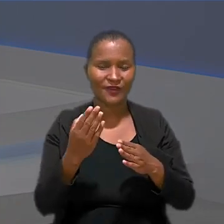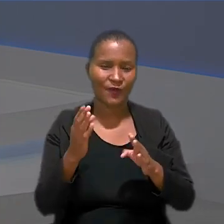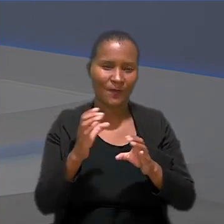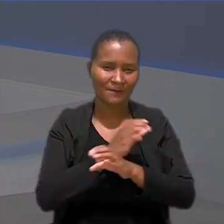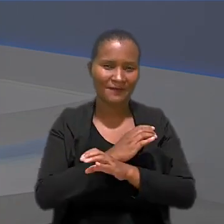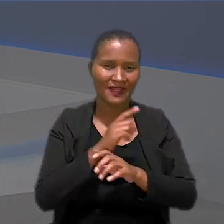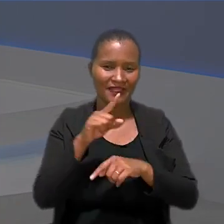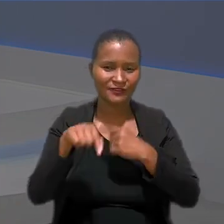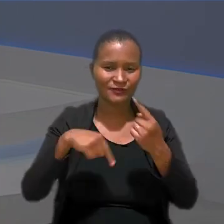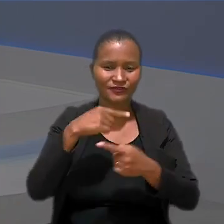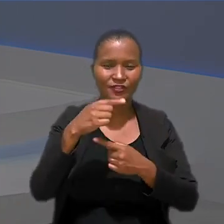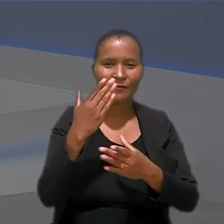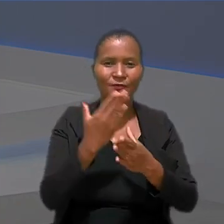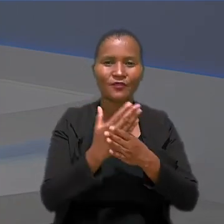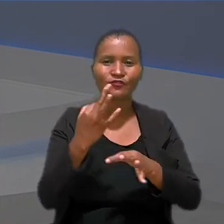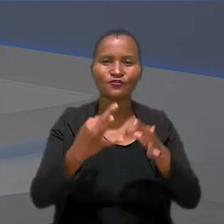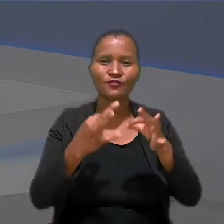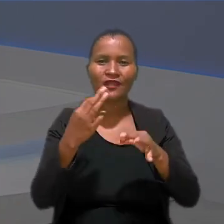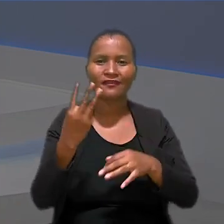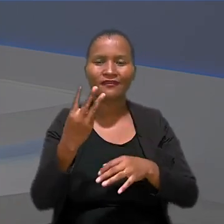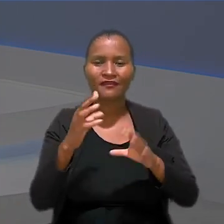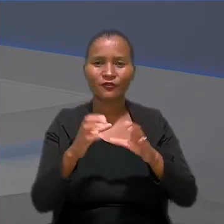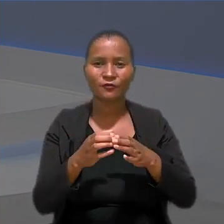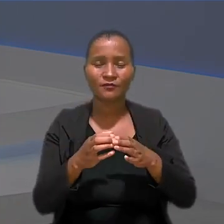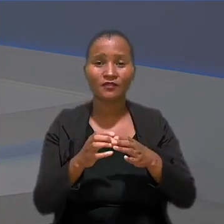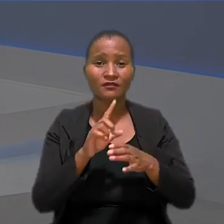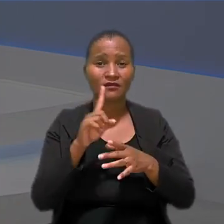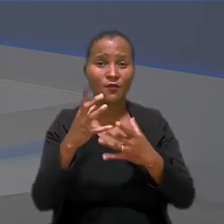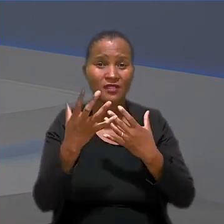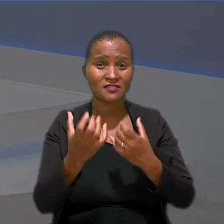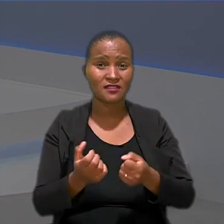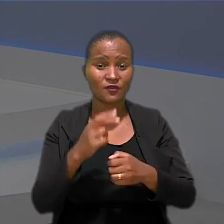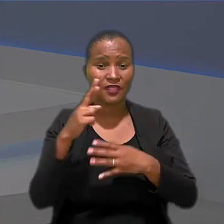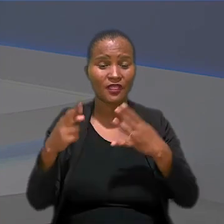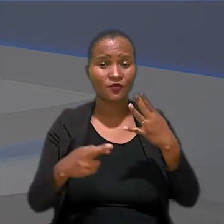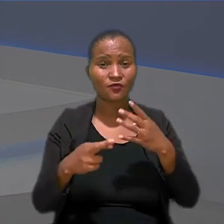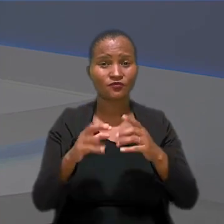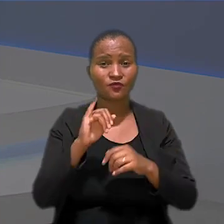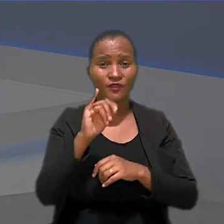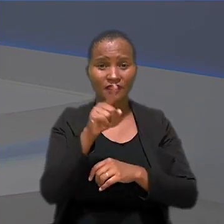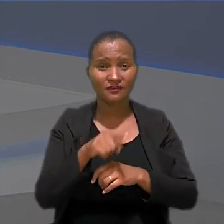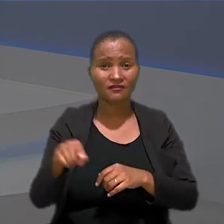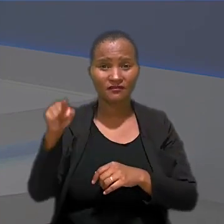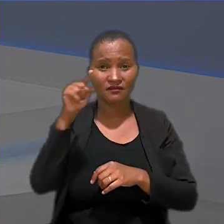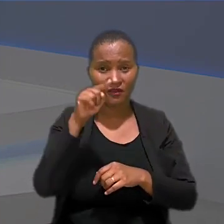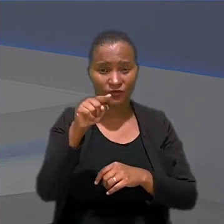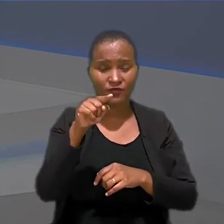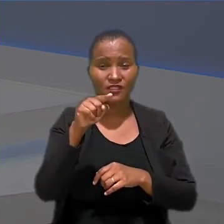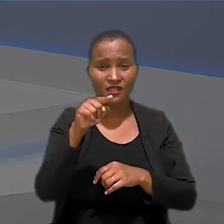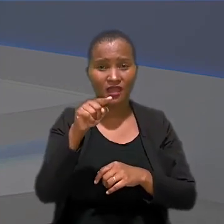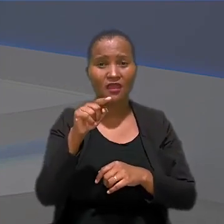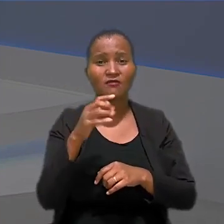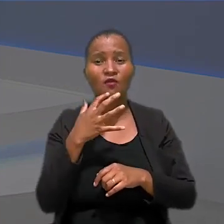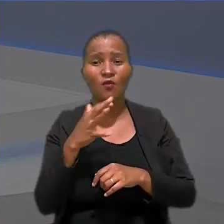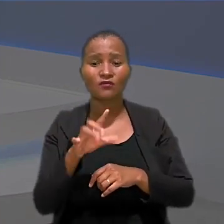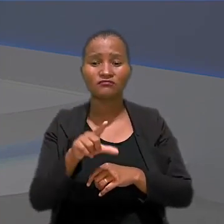com um caso julgado pela 3ª turma. O colegiado negou o recurso do Itaú Unibanco contra a decisão que condenou a empresa a